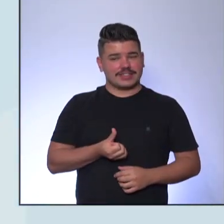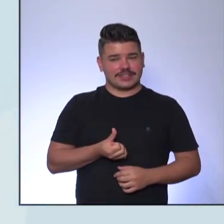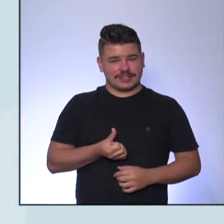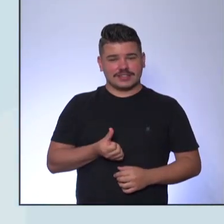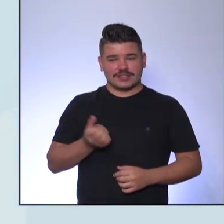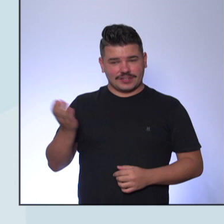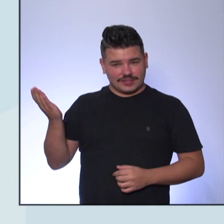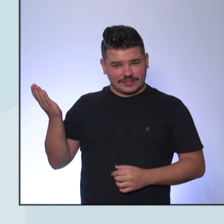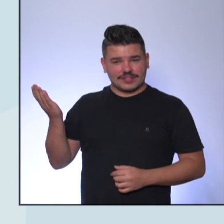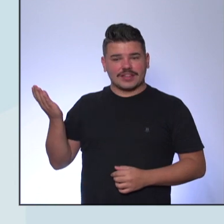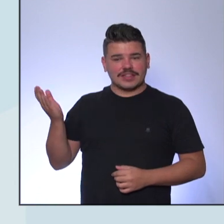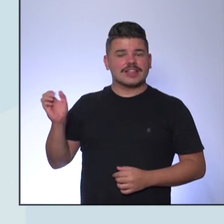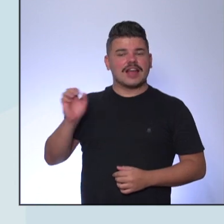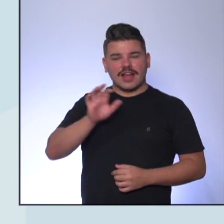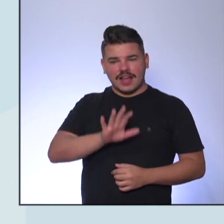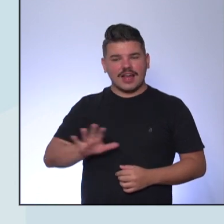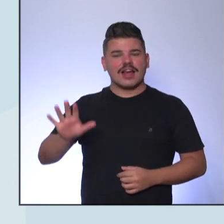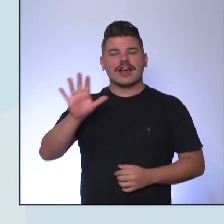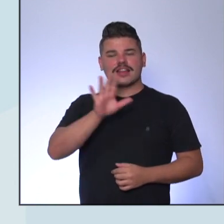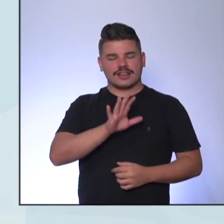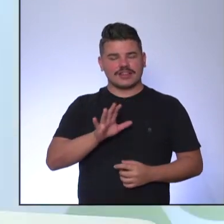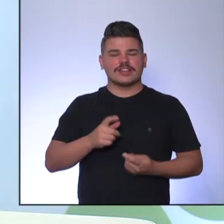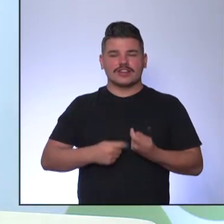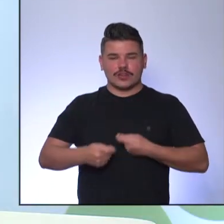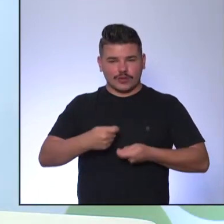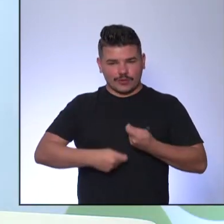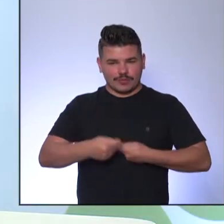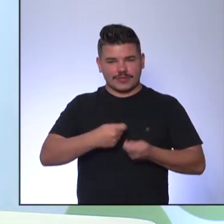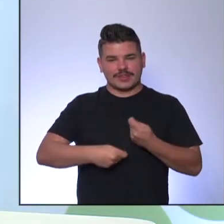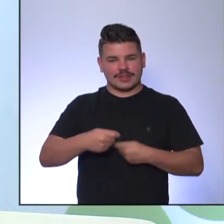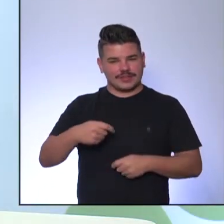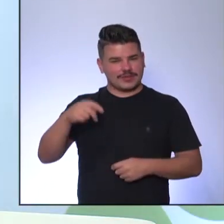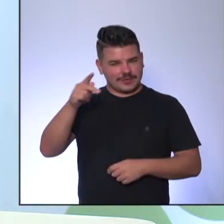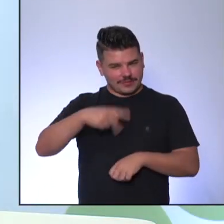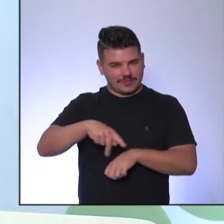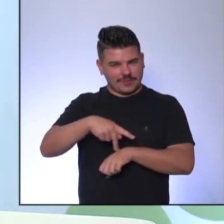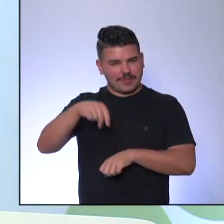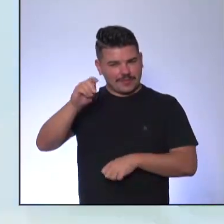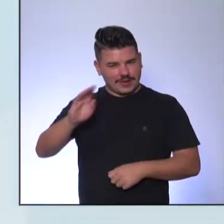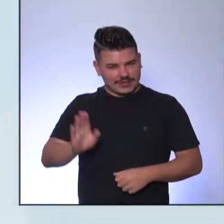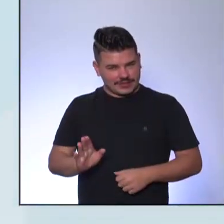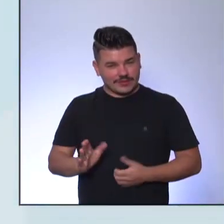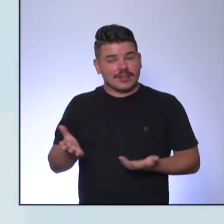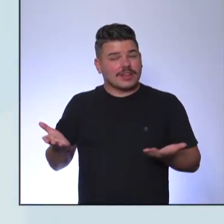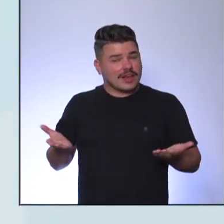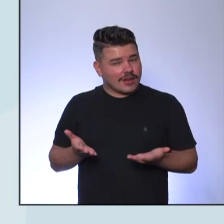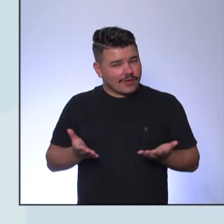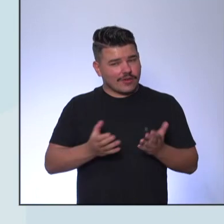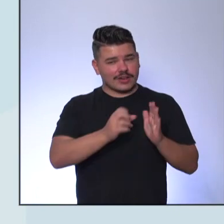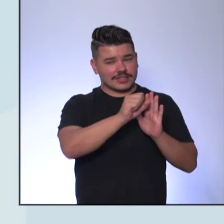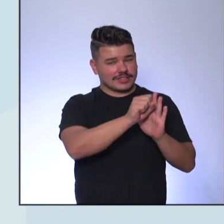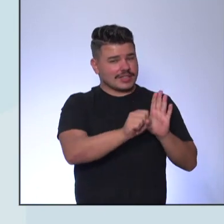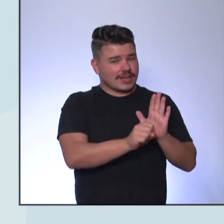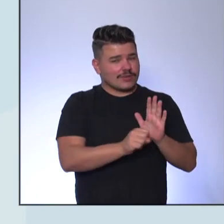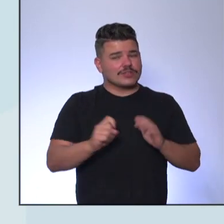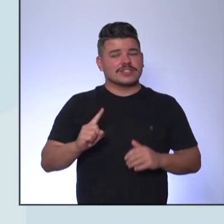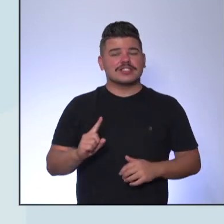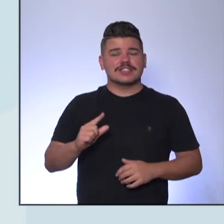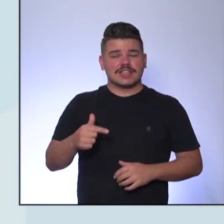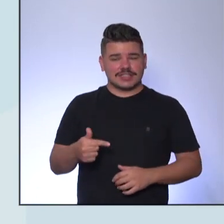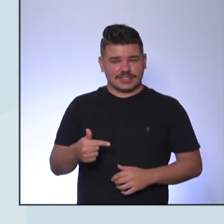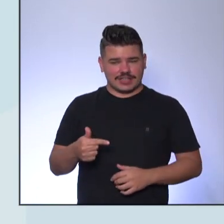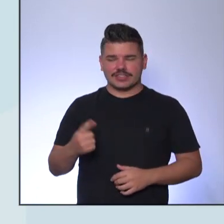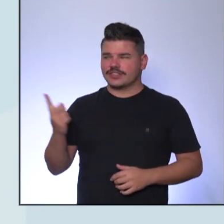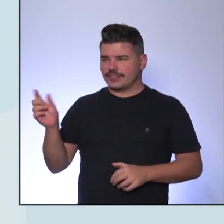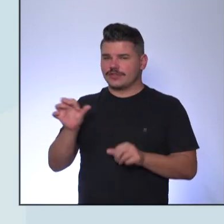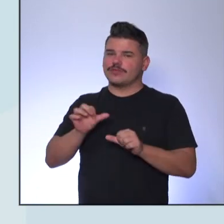a geoeconomia do país. E agora, como está no século XVII. Houve uma